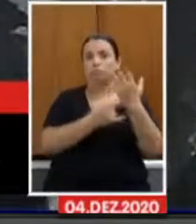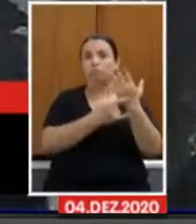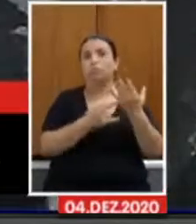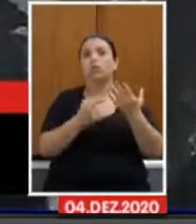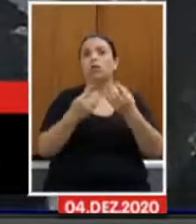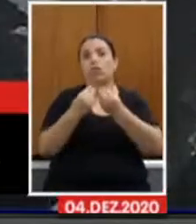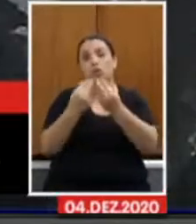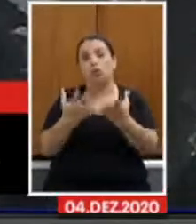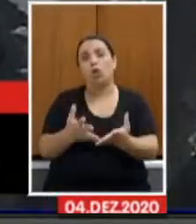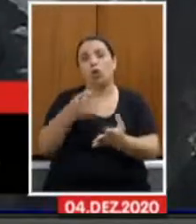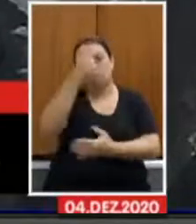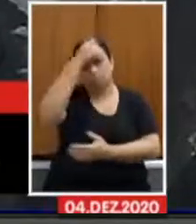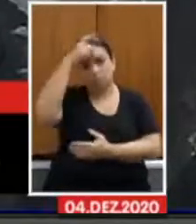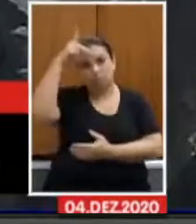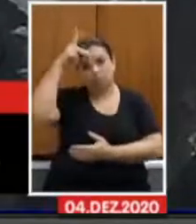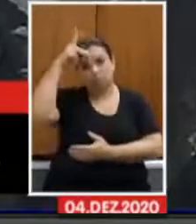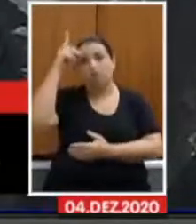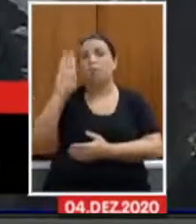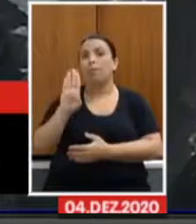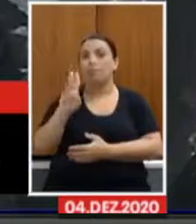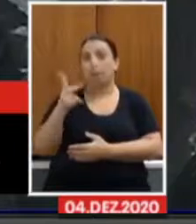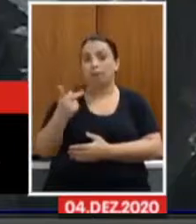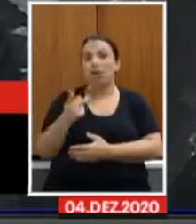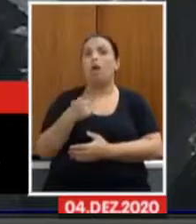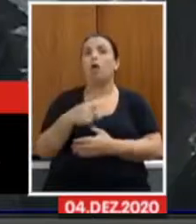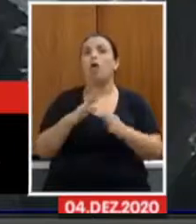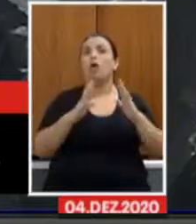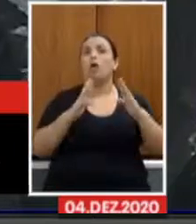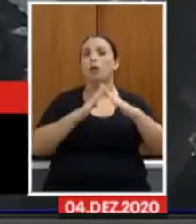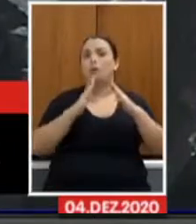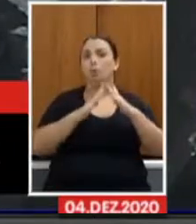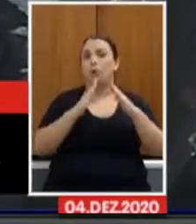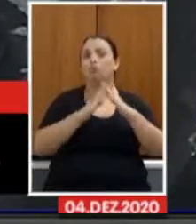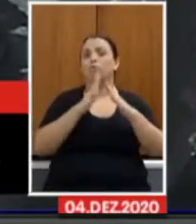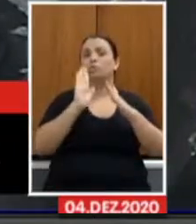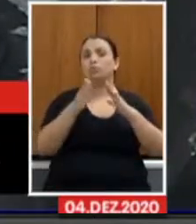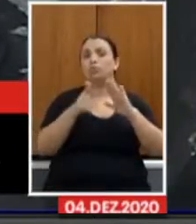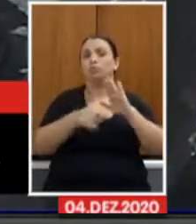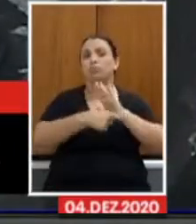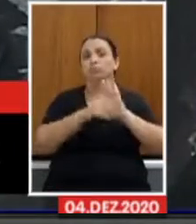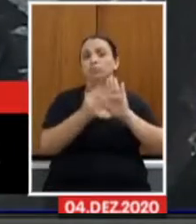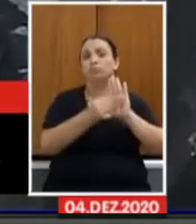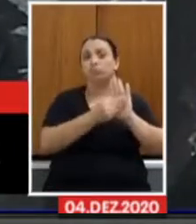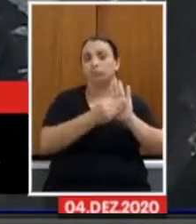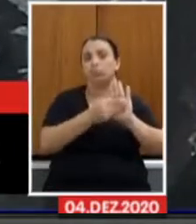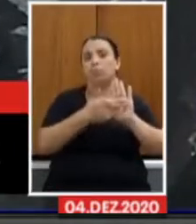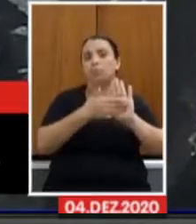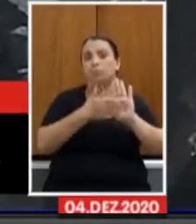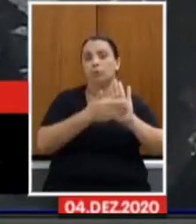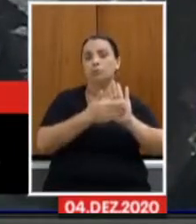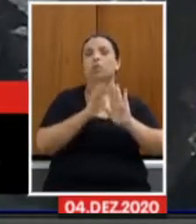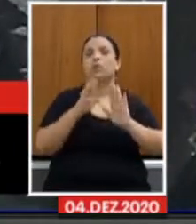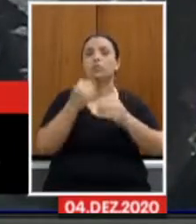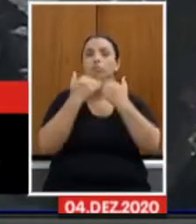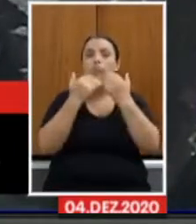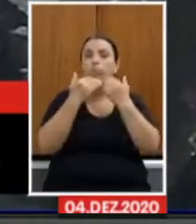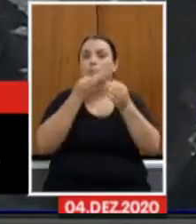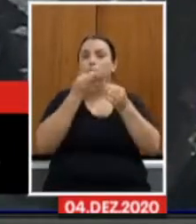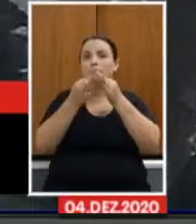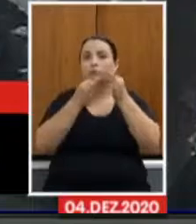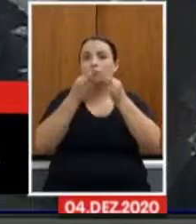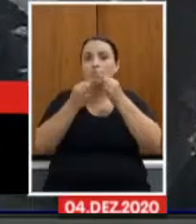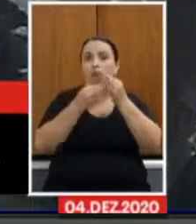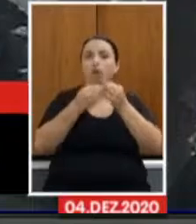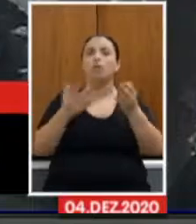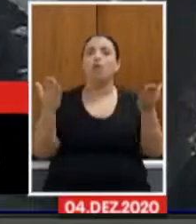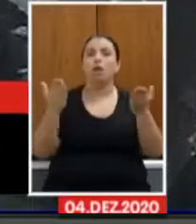Belo Horizonte o imóvel que especifica. Em discussão, parecer. Não há oradores inscritos, encerra essa discussão. A presidência vai